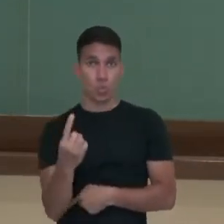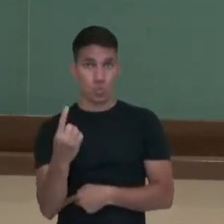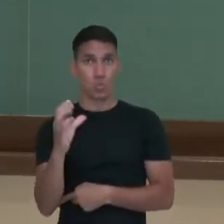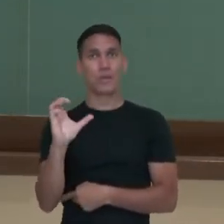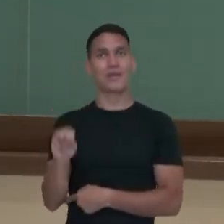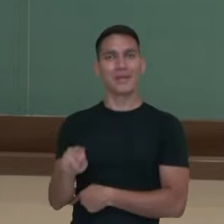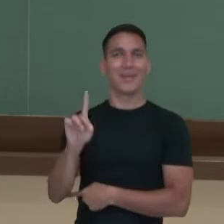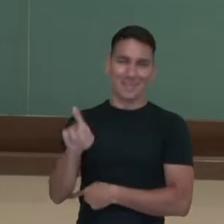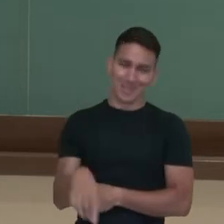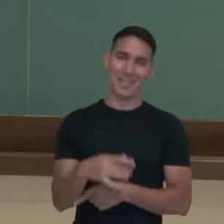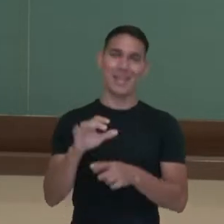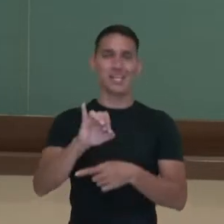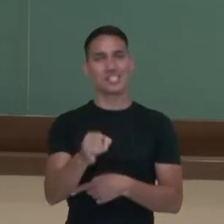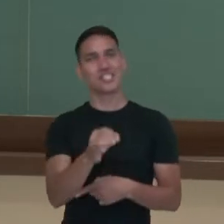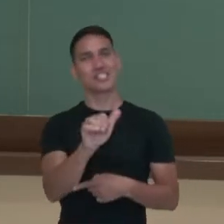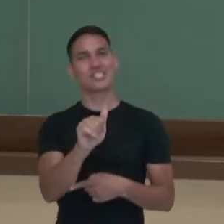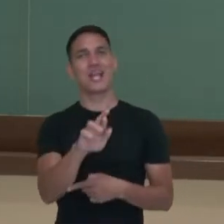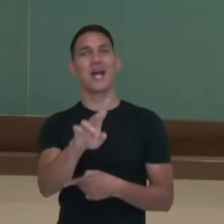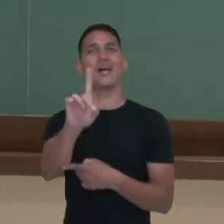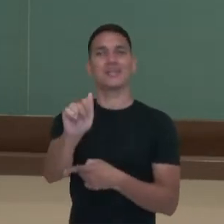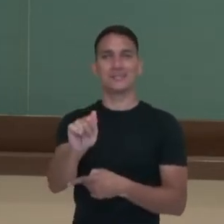à jarda.